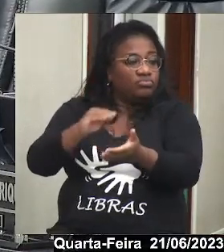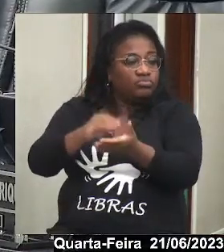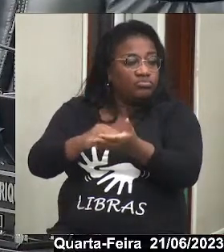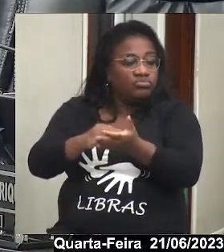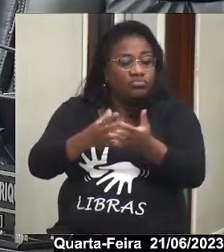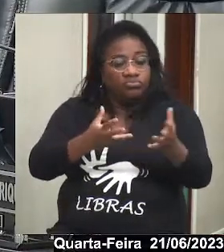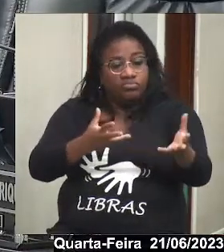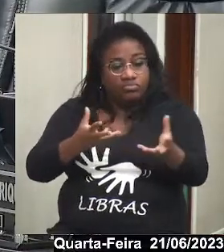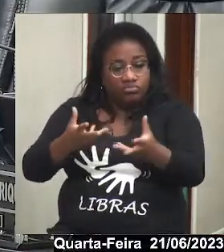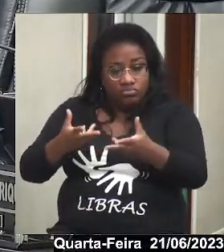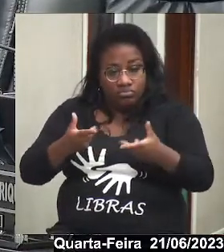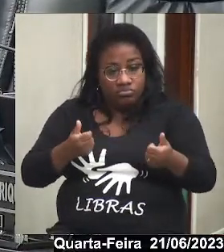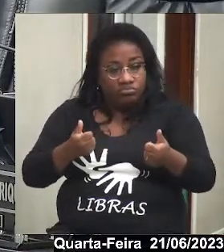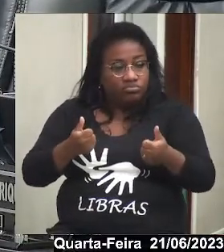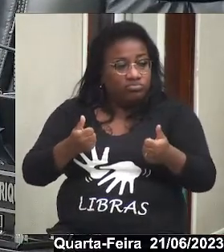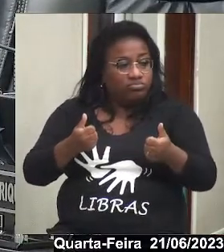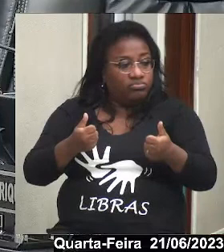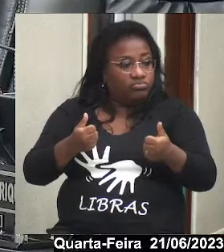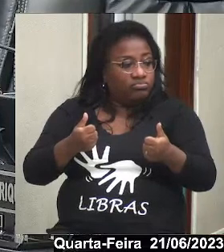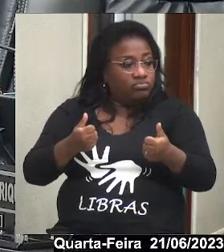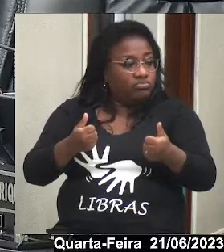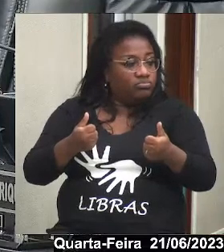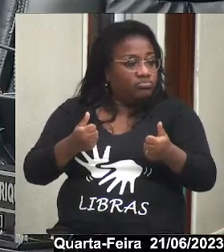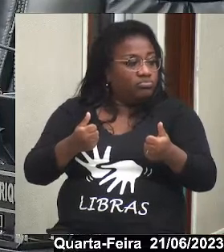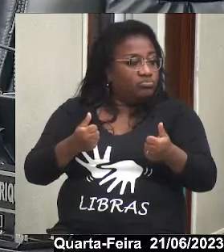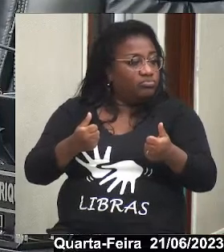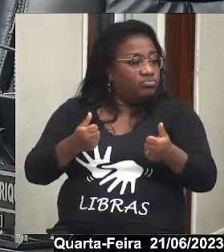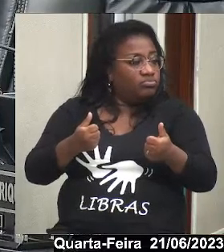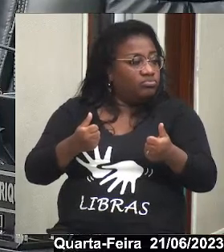fui, né? Foi a...